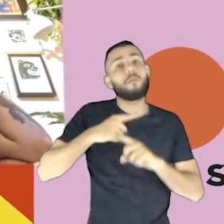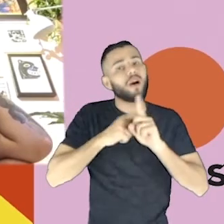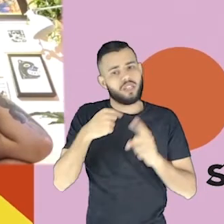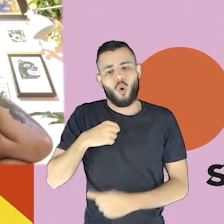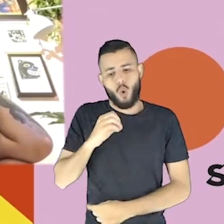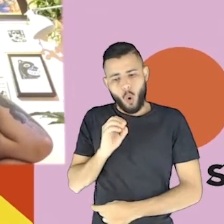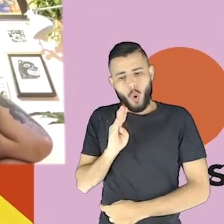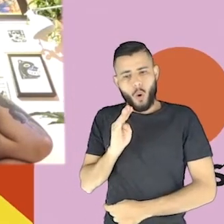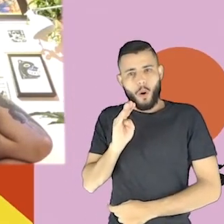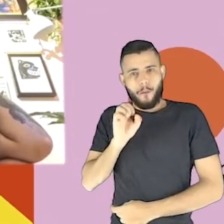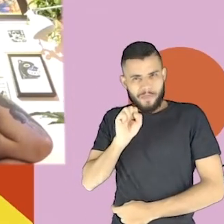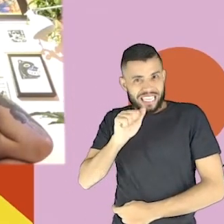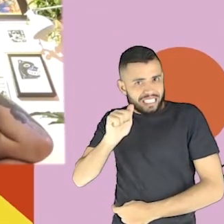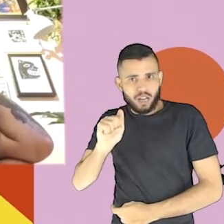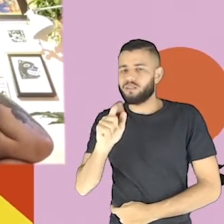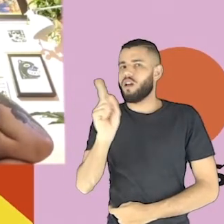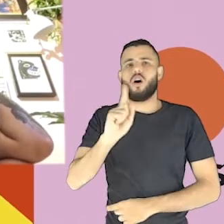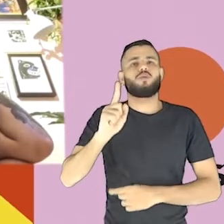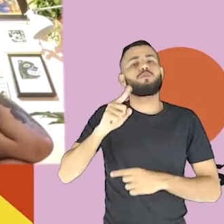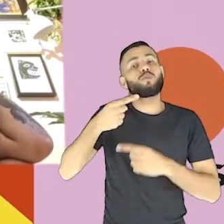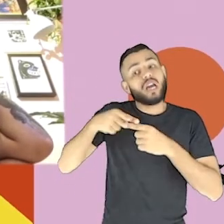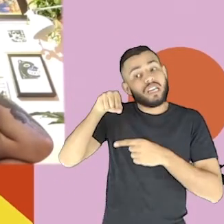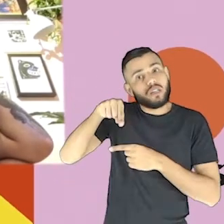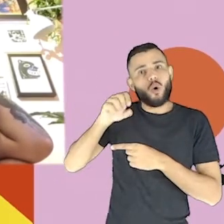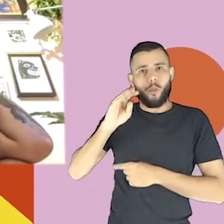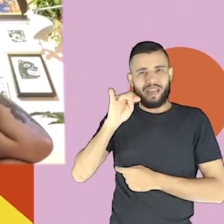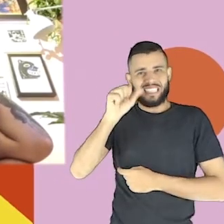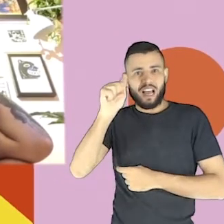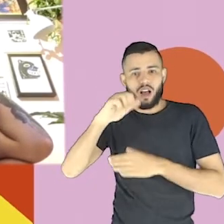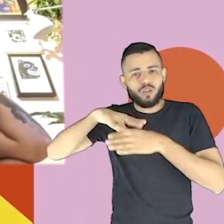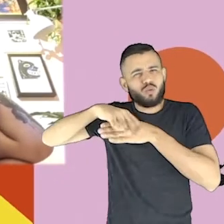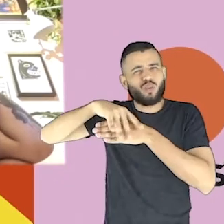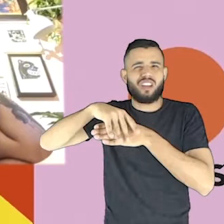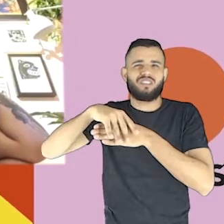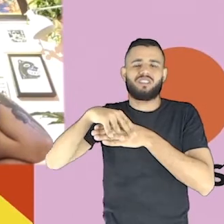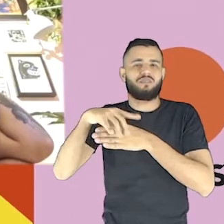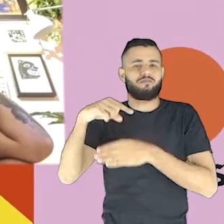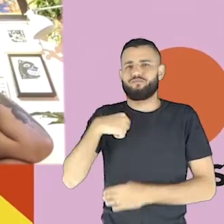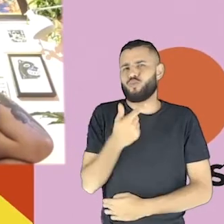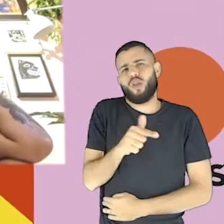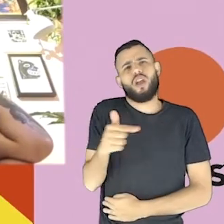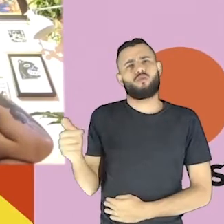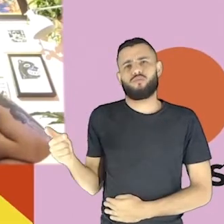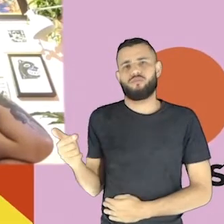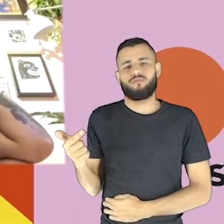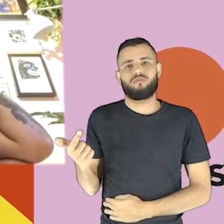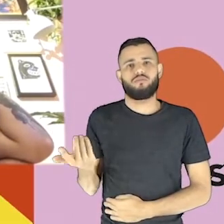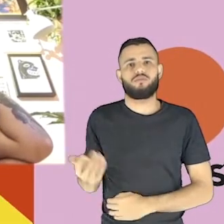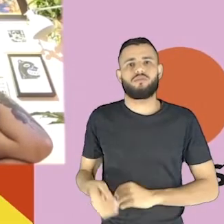logo eu não sou obesa, logo eu não tenho obesidade. E quando falam, né, mas